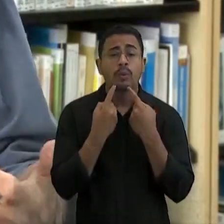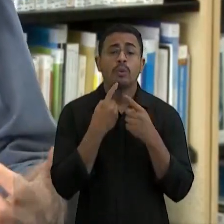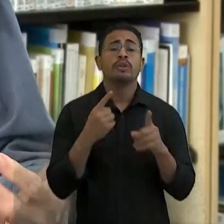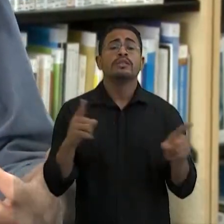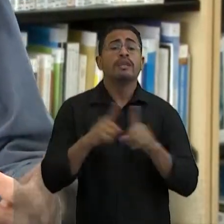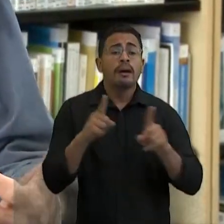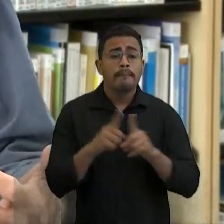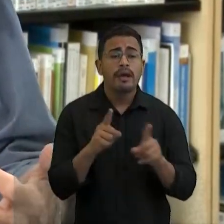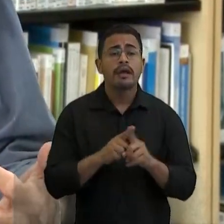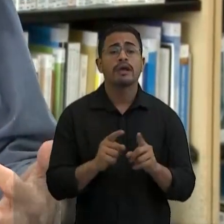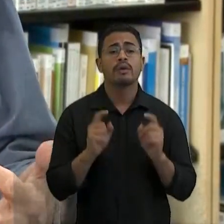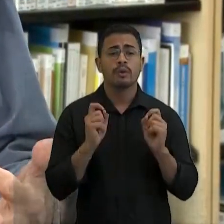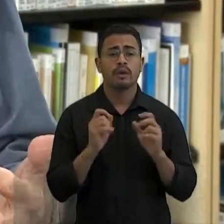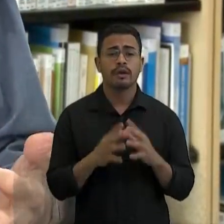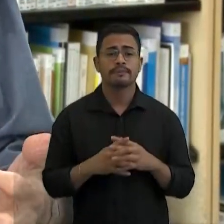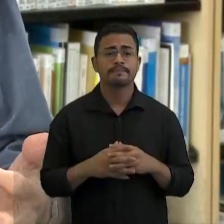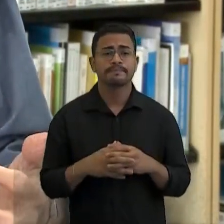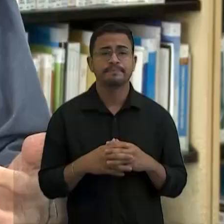diálogo,